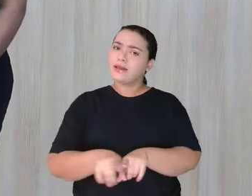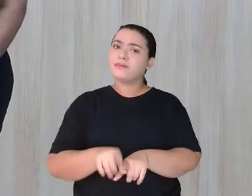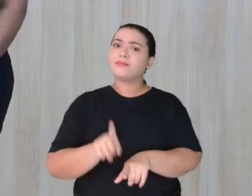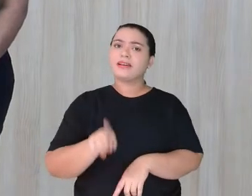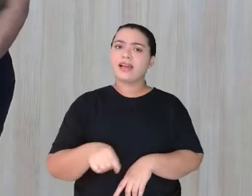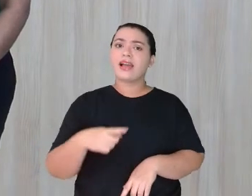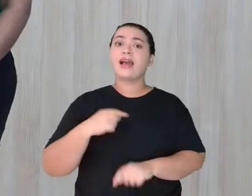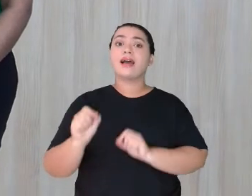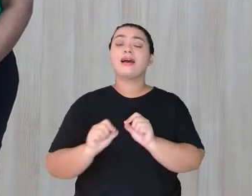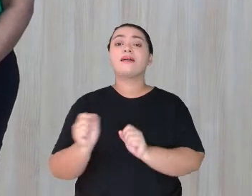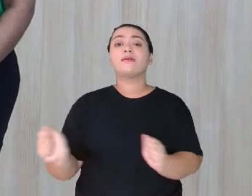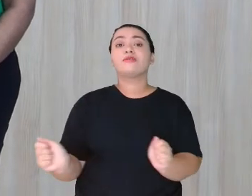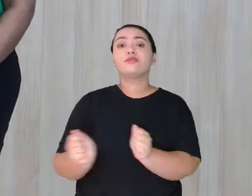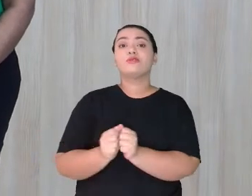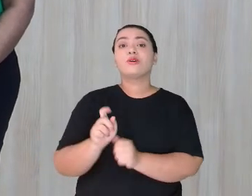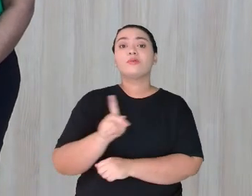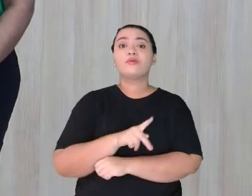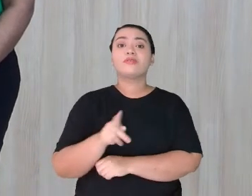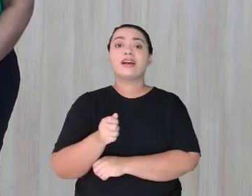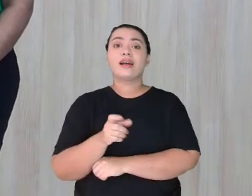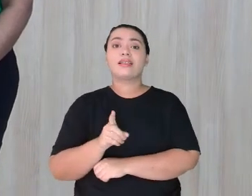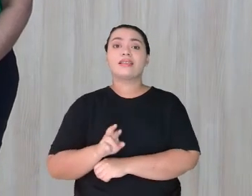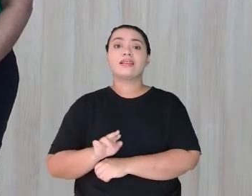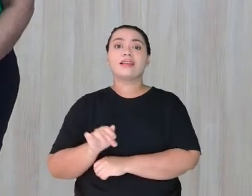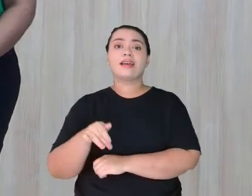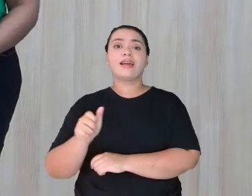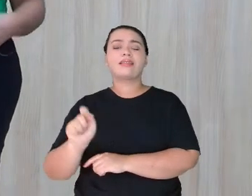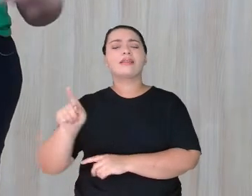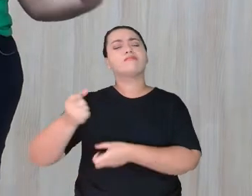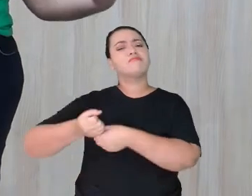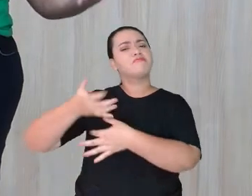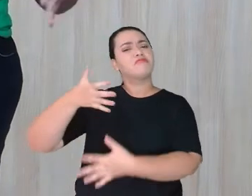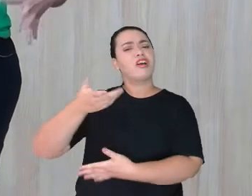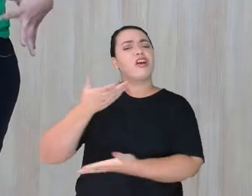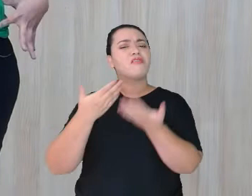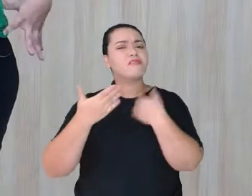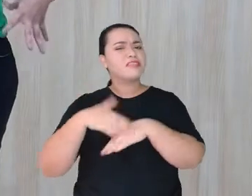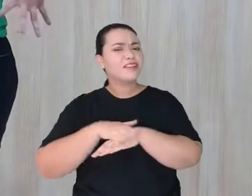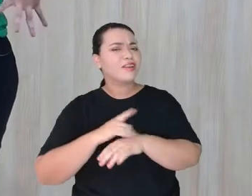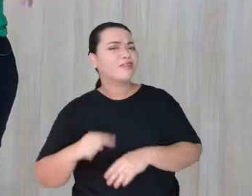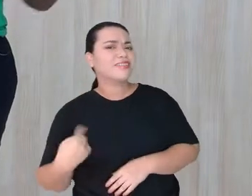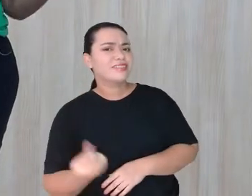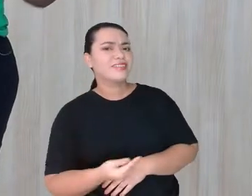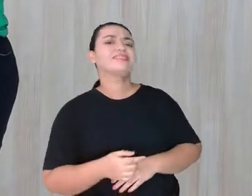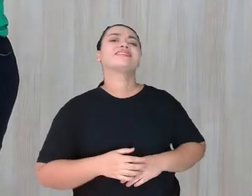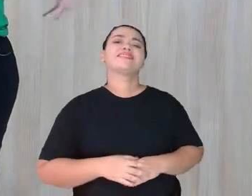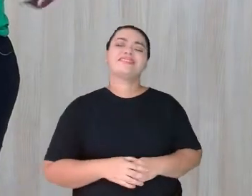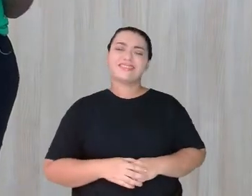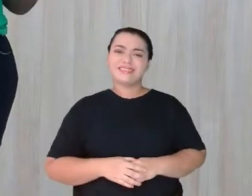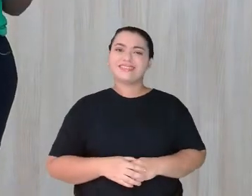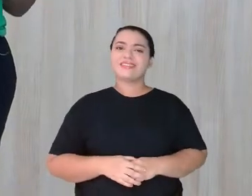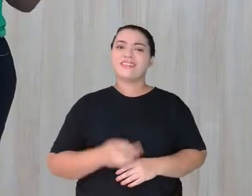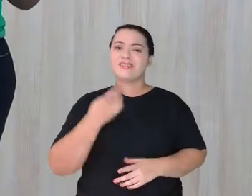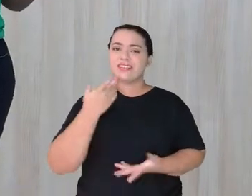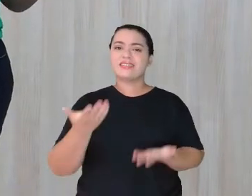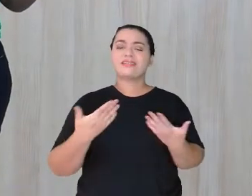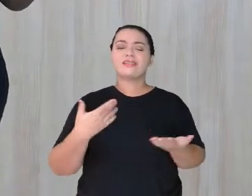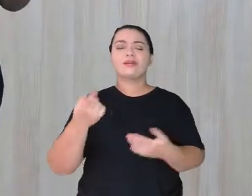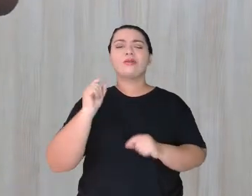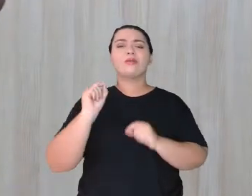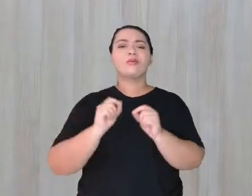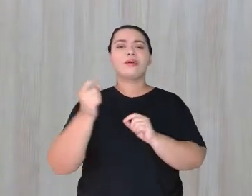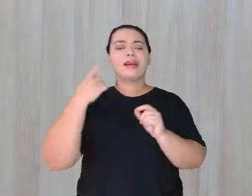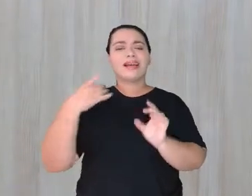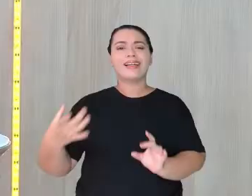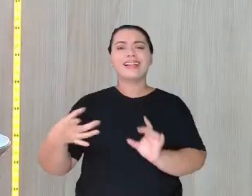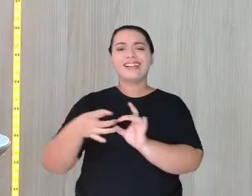a gente tem a professora Adriana Maria aqui no chat, que vai conversar com vocês, conversar comigo, conversar com todo mundo, né, Adriana? Fazer essa Sim, com ponte certeza.